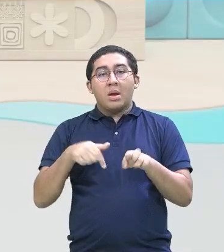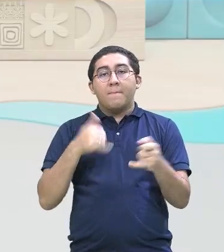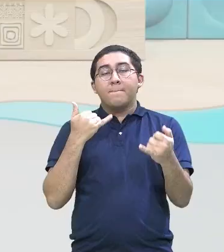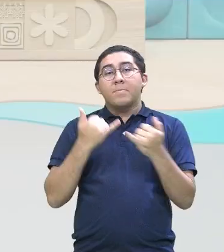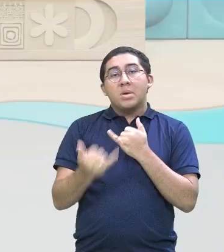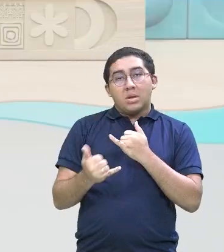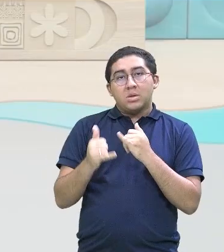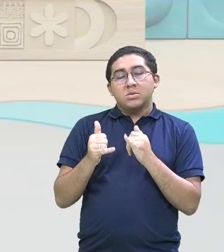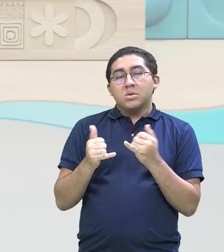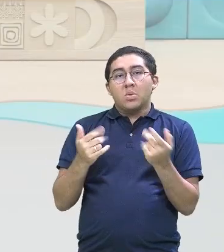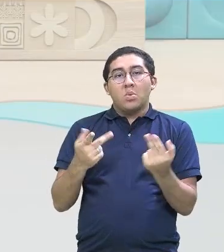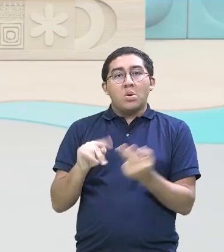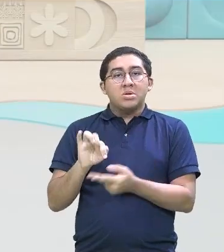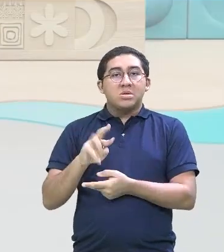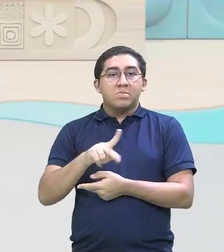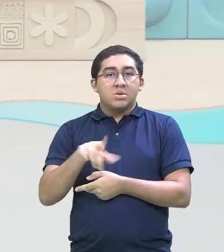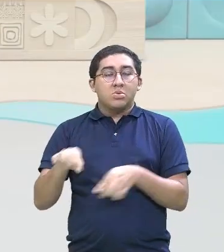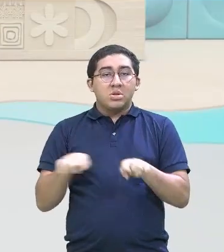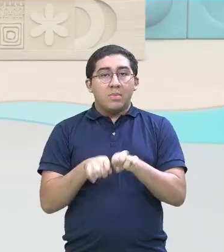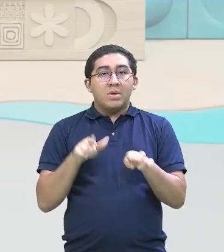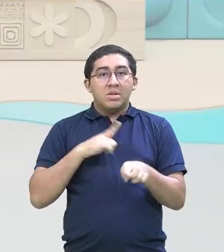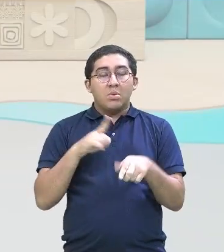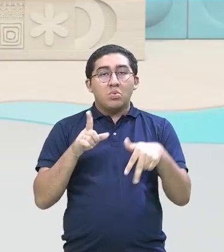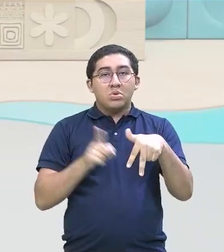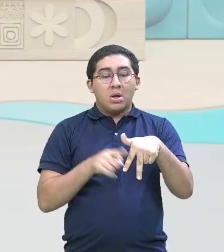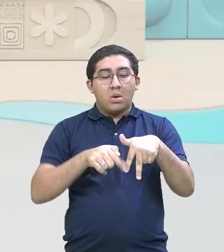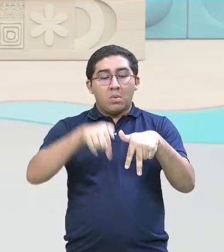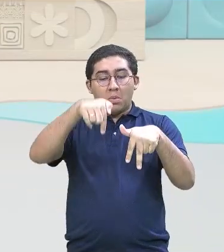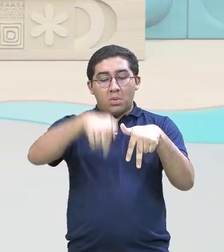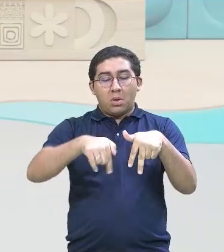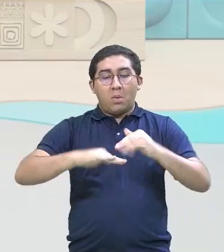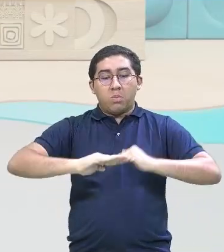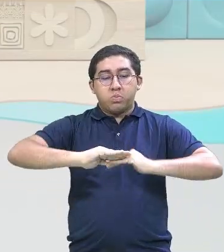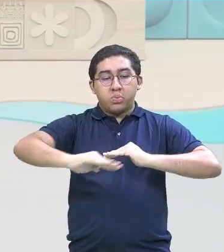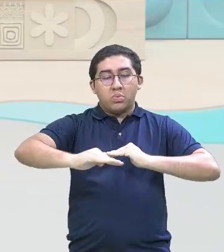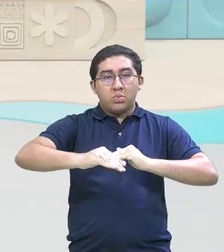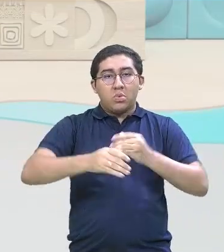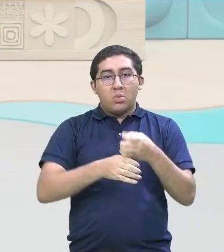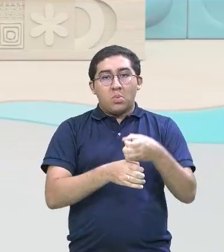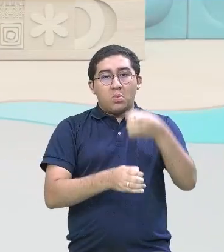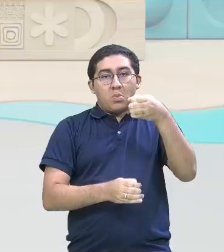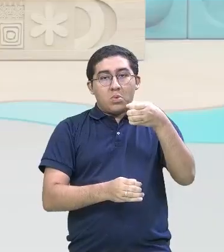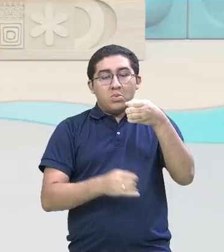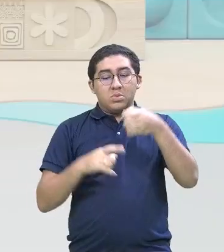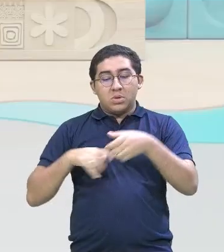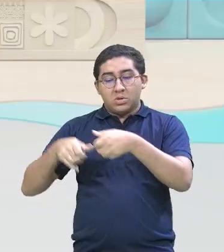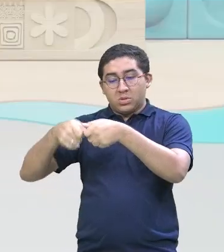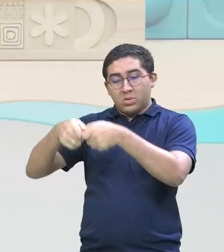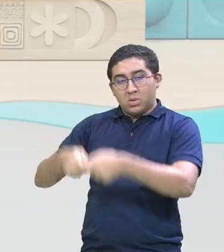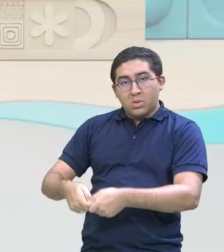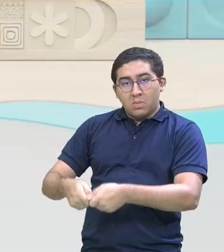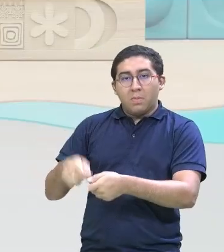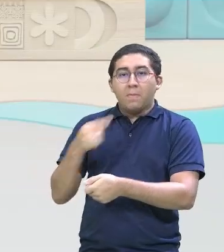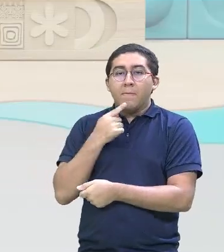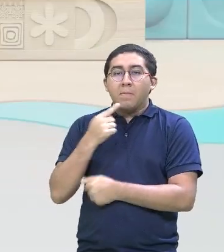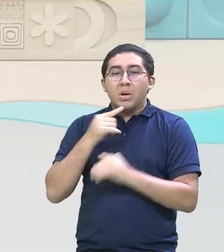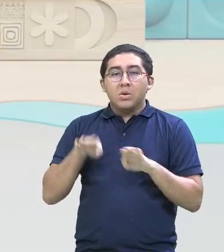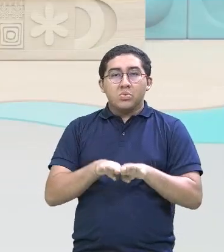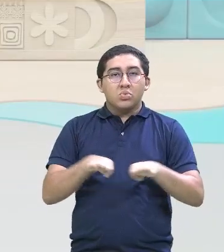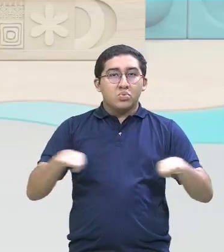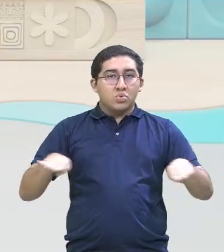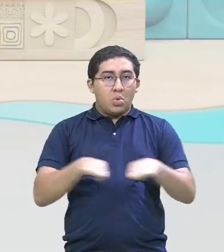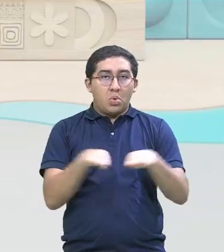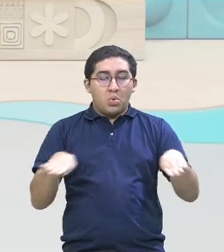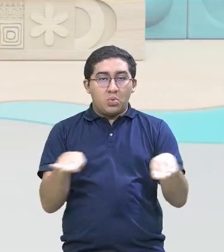o taco próximo do solo na posição horizontal. Então, você baixa o taco bem próximo do solo